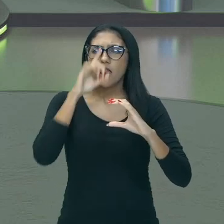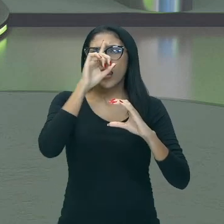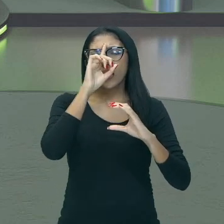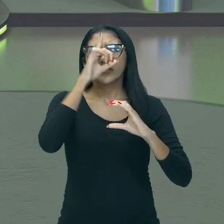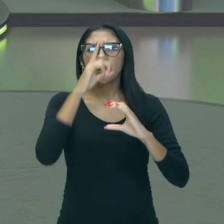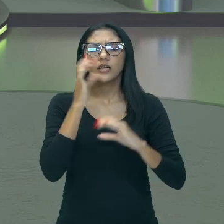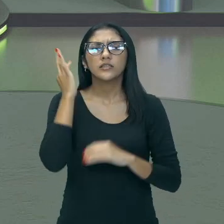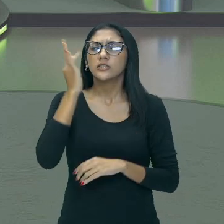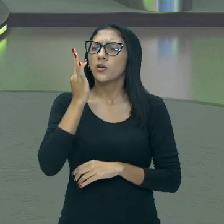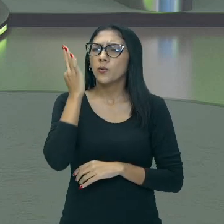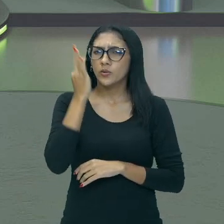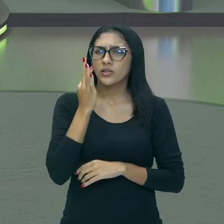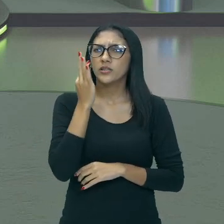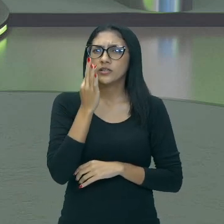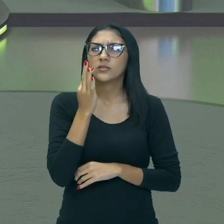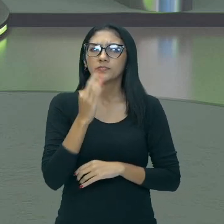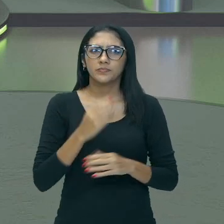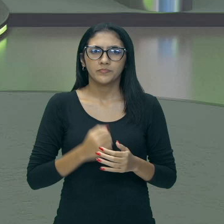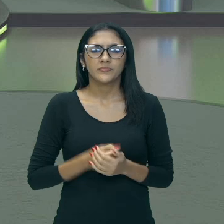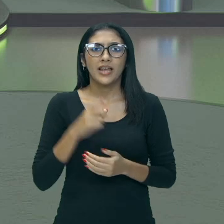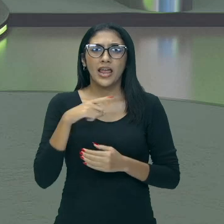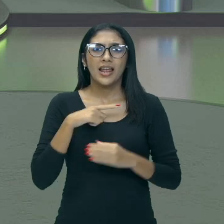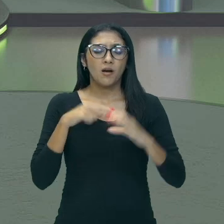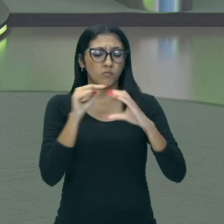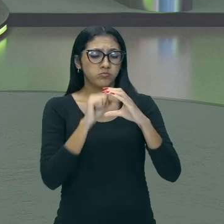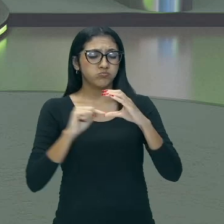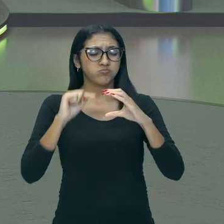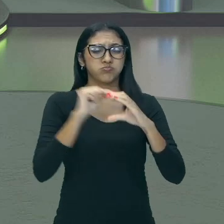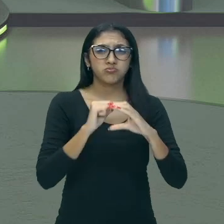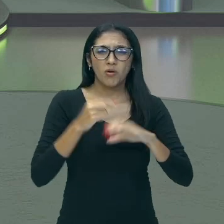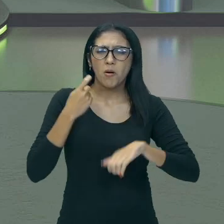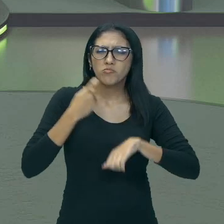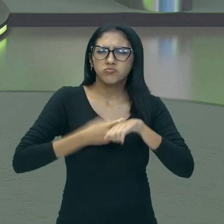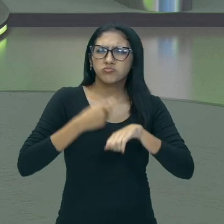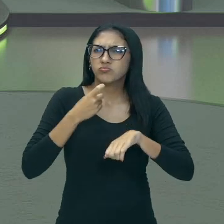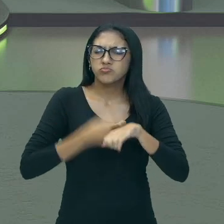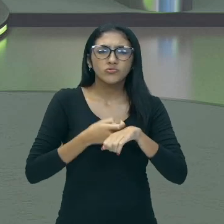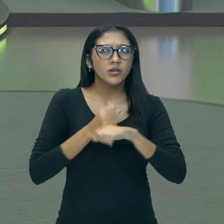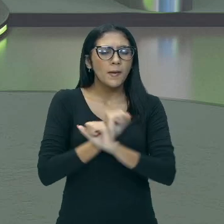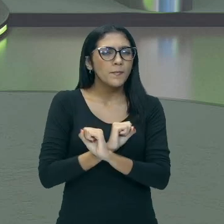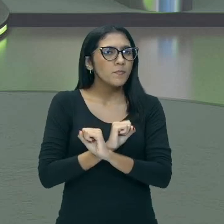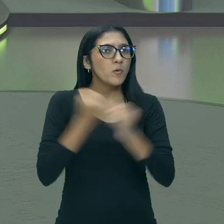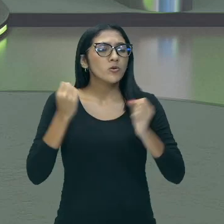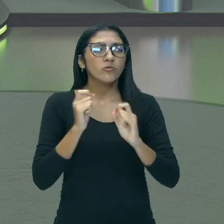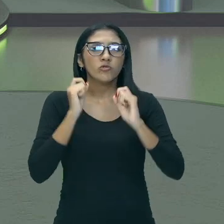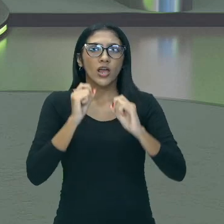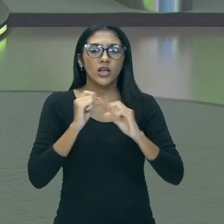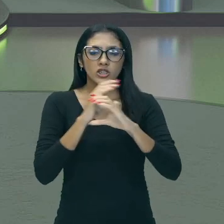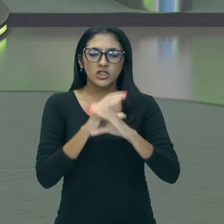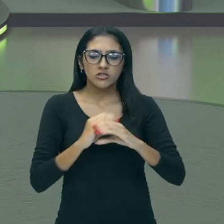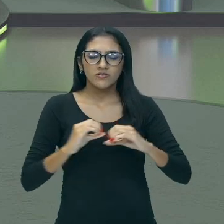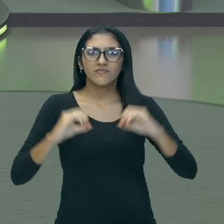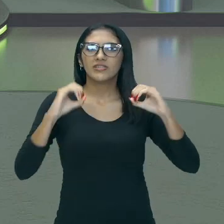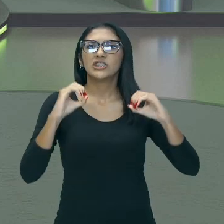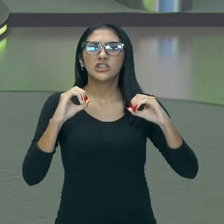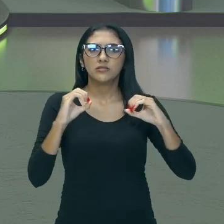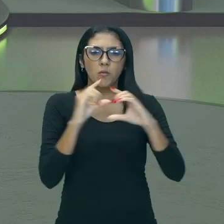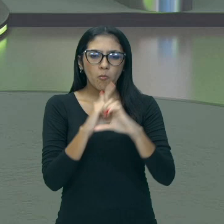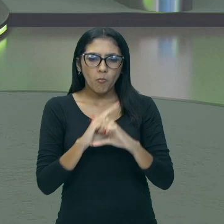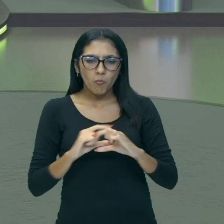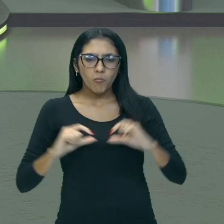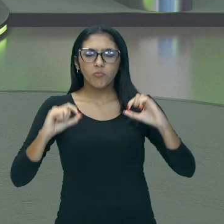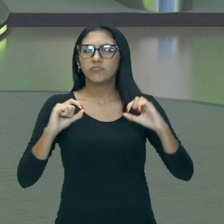teoria atômica. Ele disse que era maciço e indivisível, então a gente não consegue, tá quebrando essa